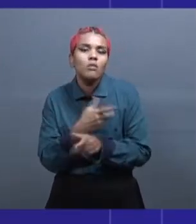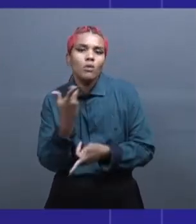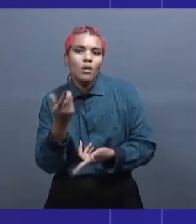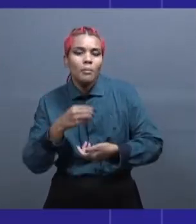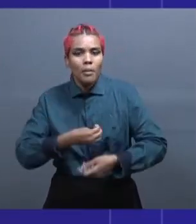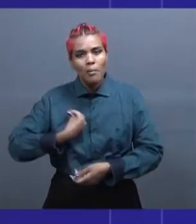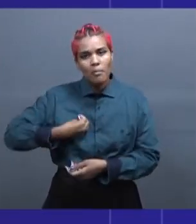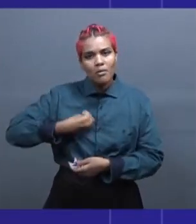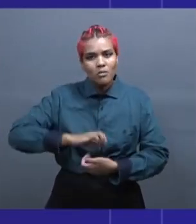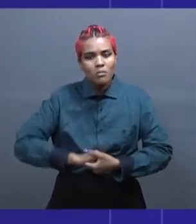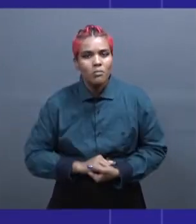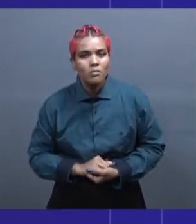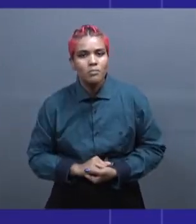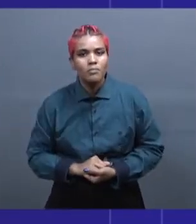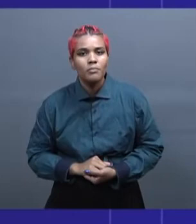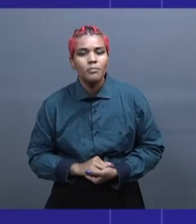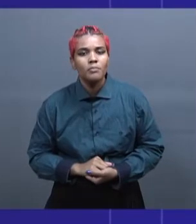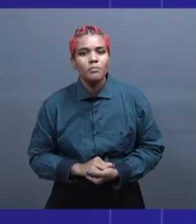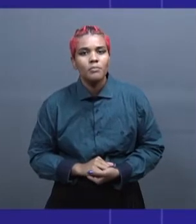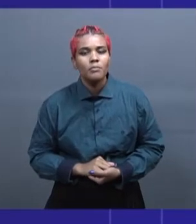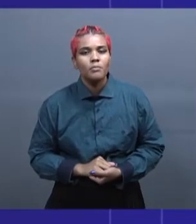da educação pública brasileira